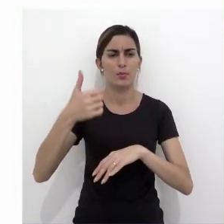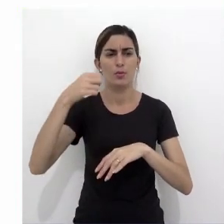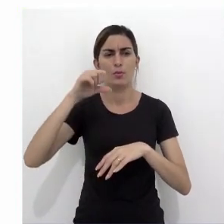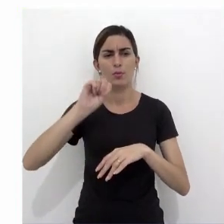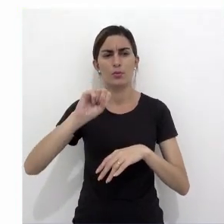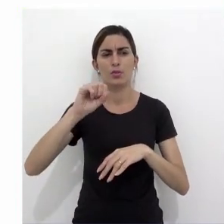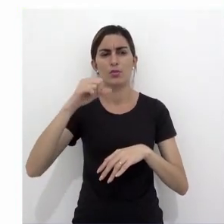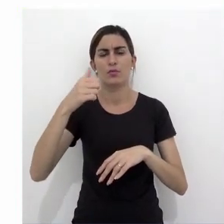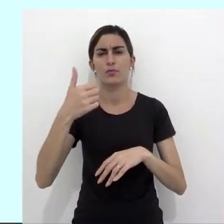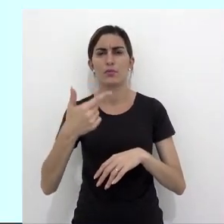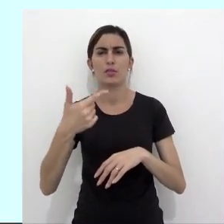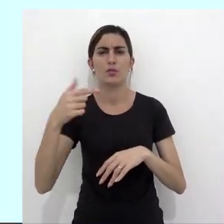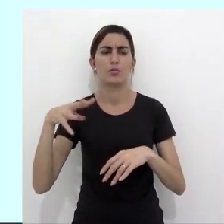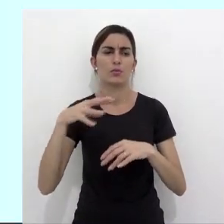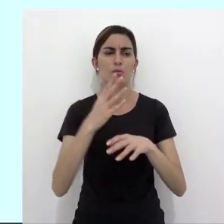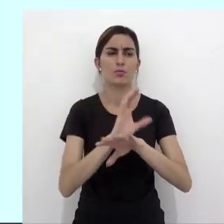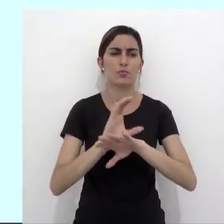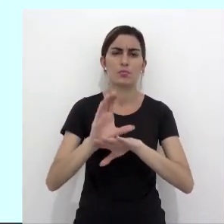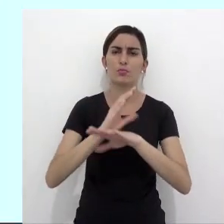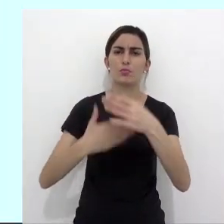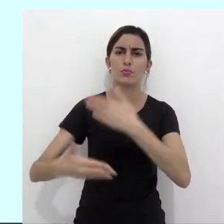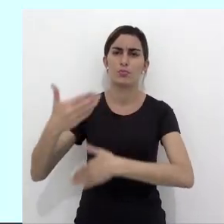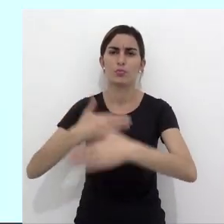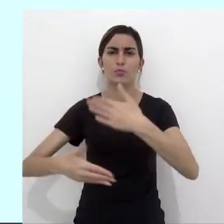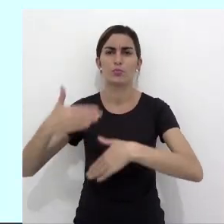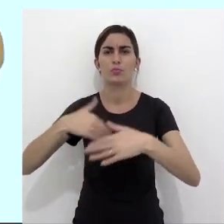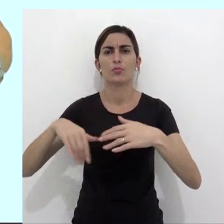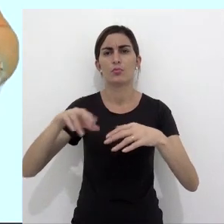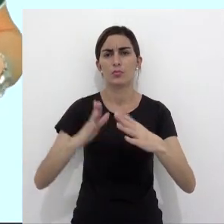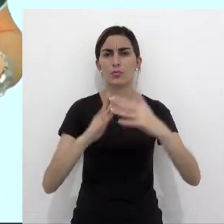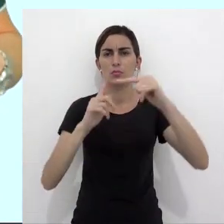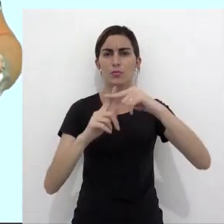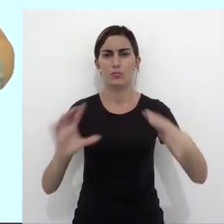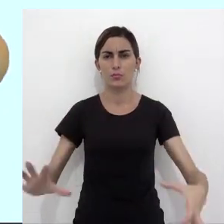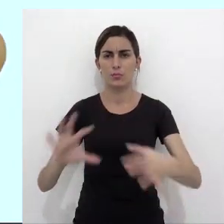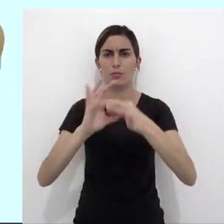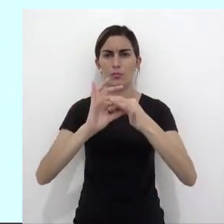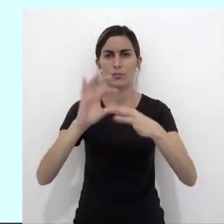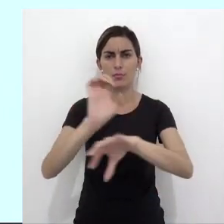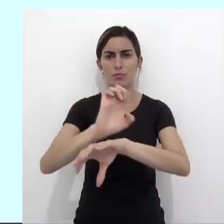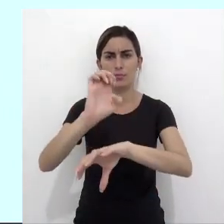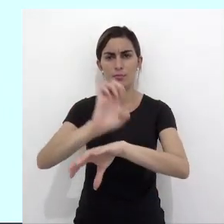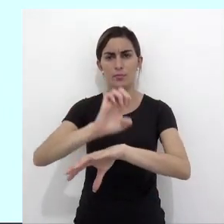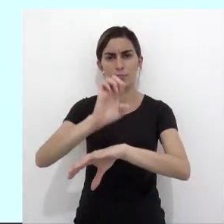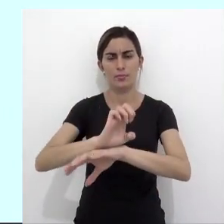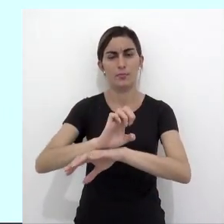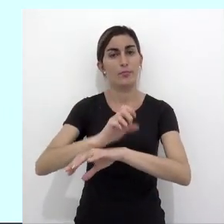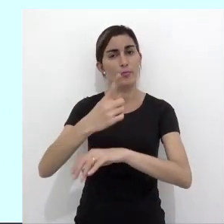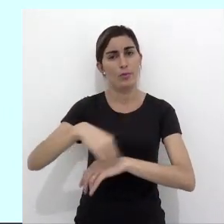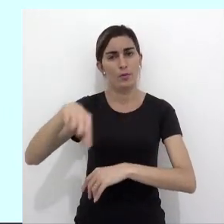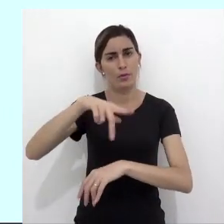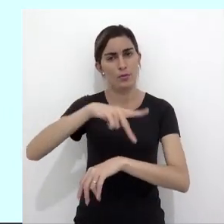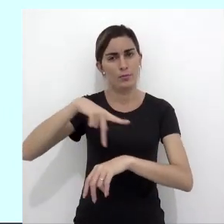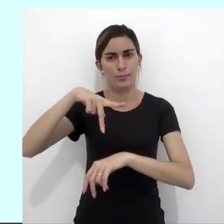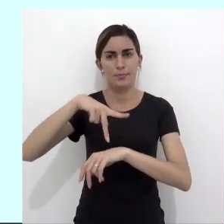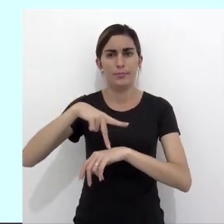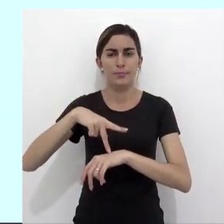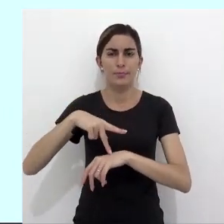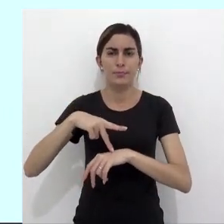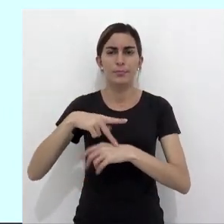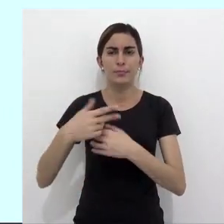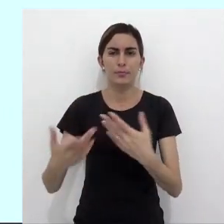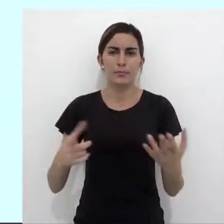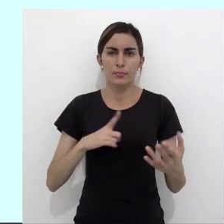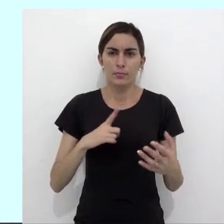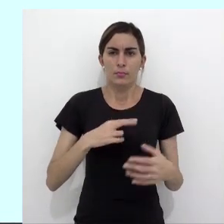essa relação. A Igreja estava atrelada ao Estado. O nosso país possuía uma